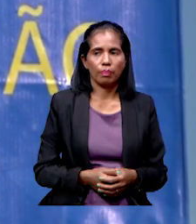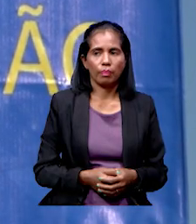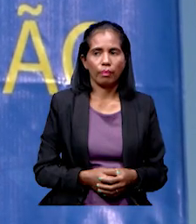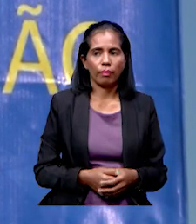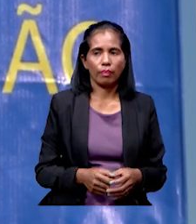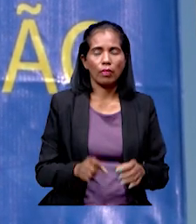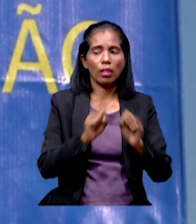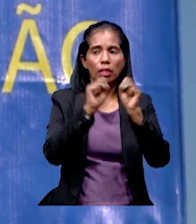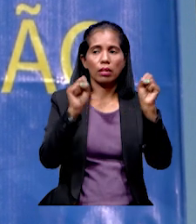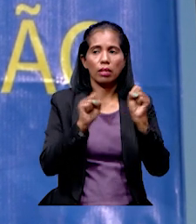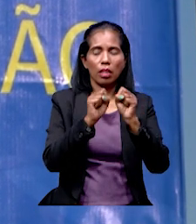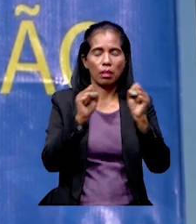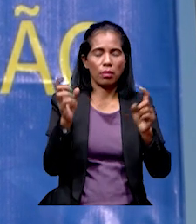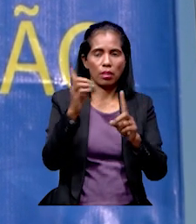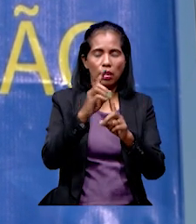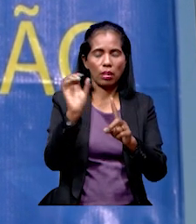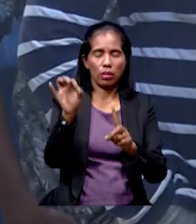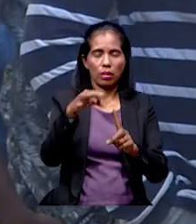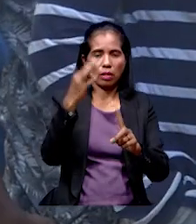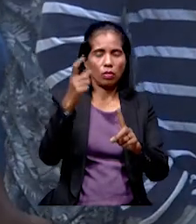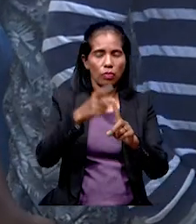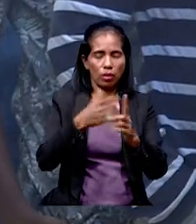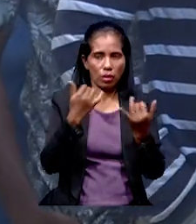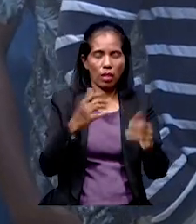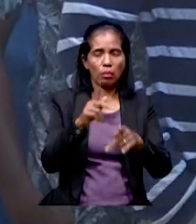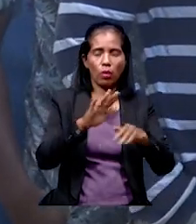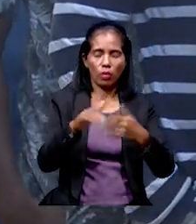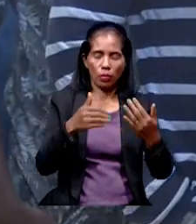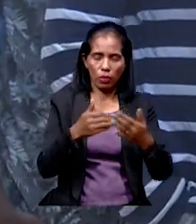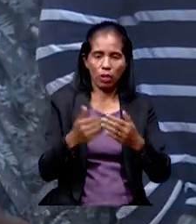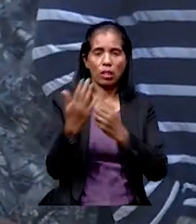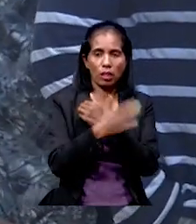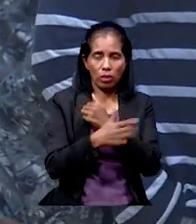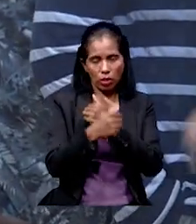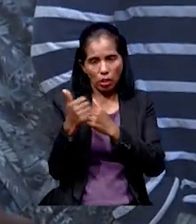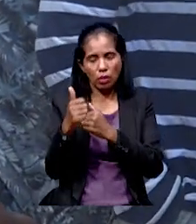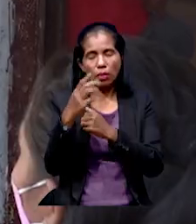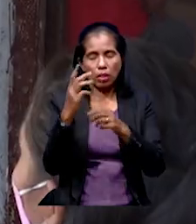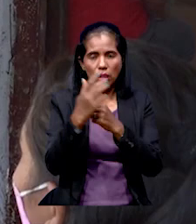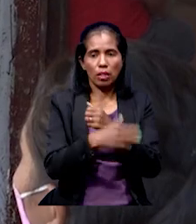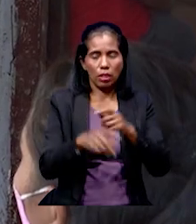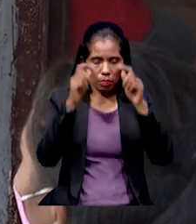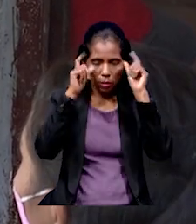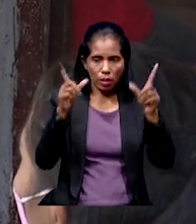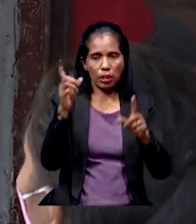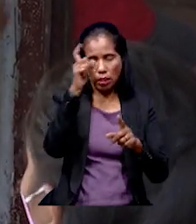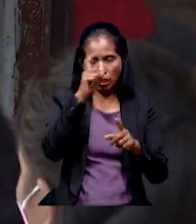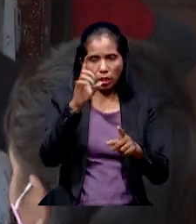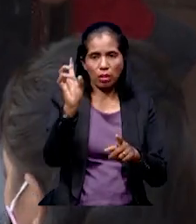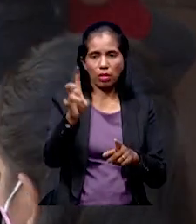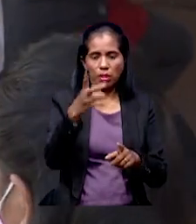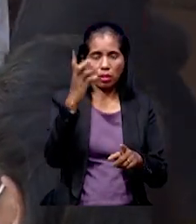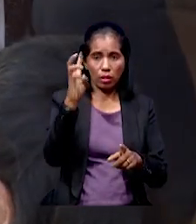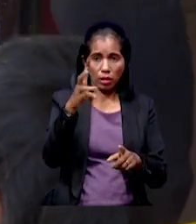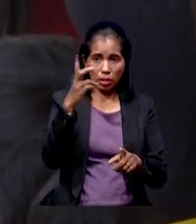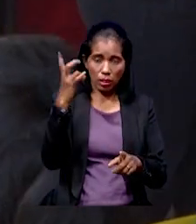Sábado, Loron Sanolo Recencia Fulané, cidadão Timor-Anjoto, Ihar Elior, Norelaran, Nibidade atinge Ona Sanolo Recencito Baleten, Ihar Direito a